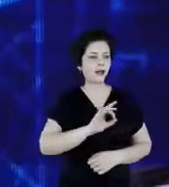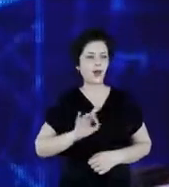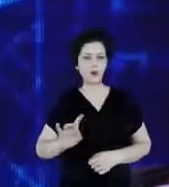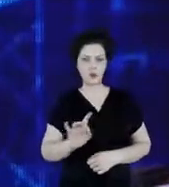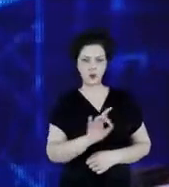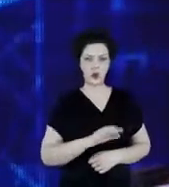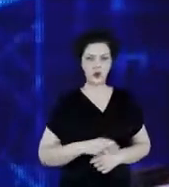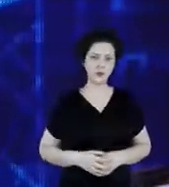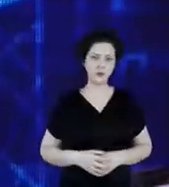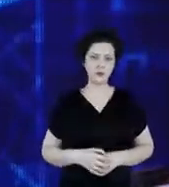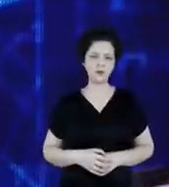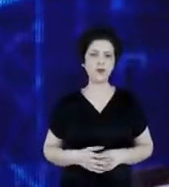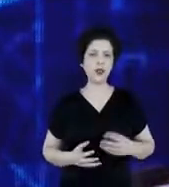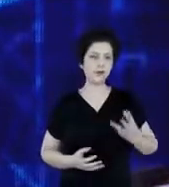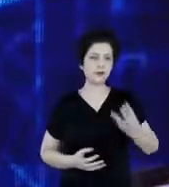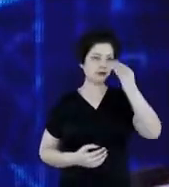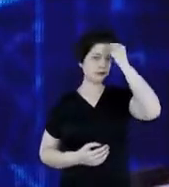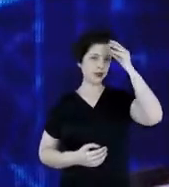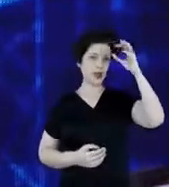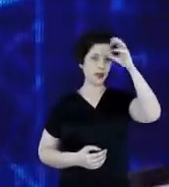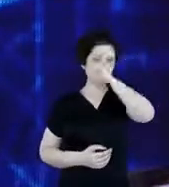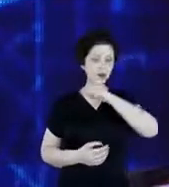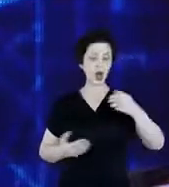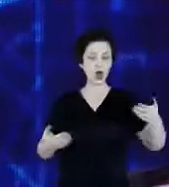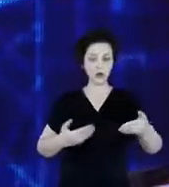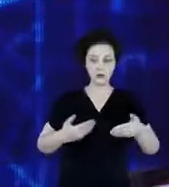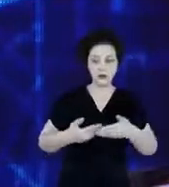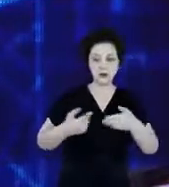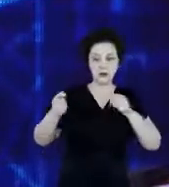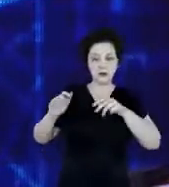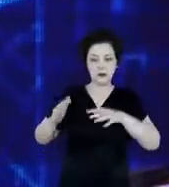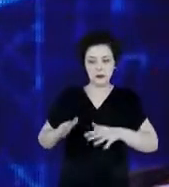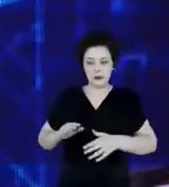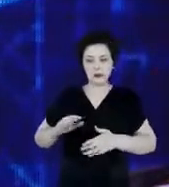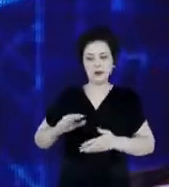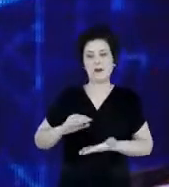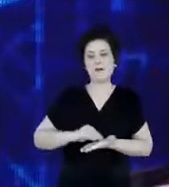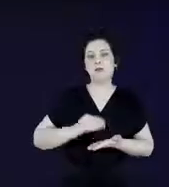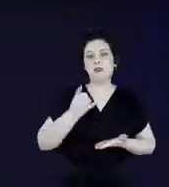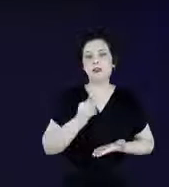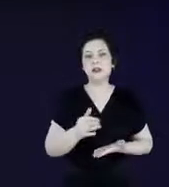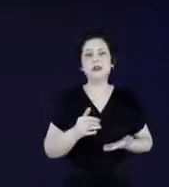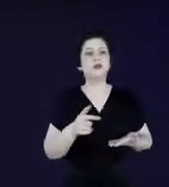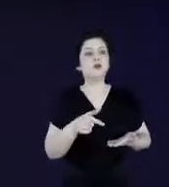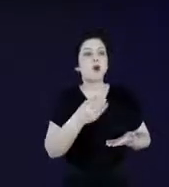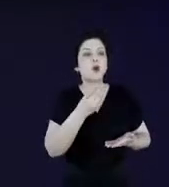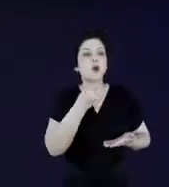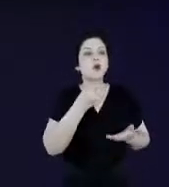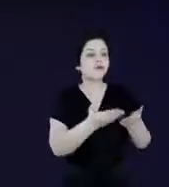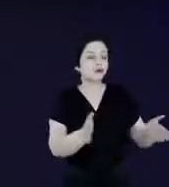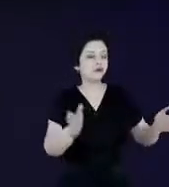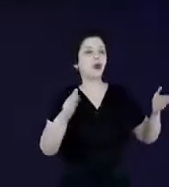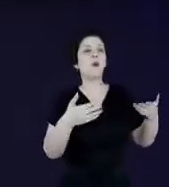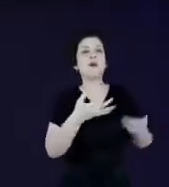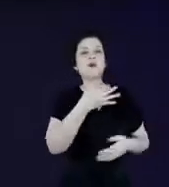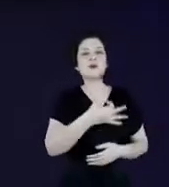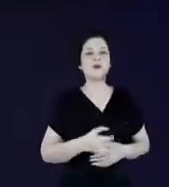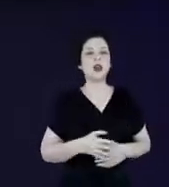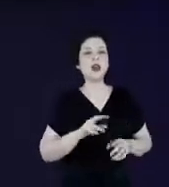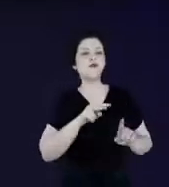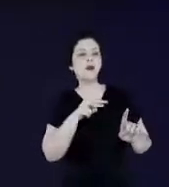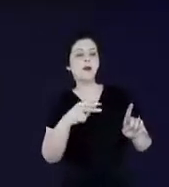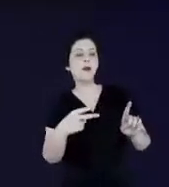Qual o aprendizado que a crise hídrica recente trouxe para o planejamento e expansão do setor? Talvez com as diferentes perspectivas que a gente tem